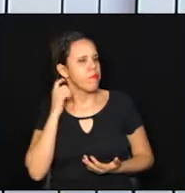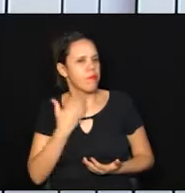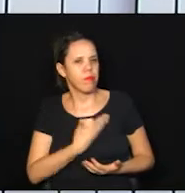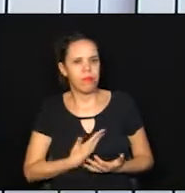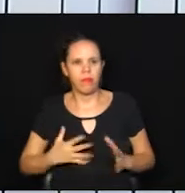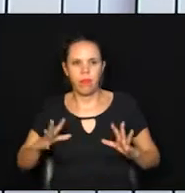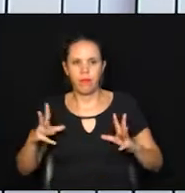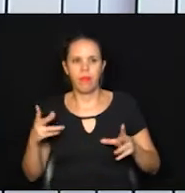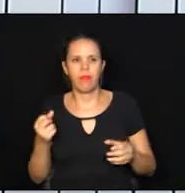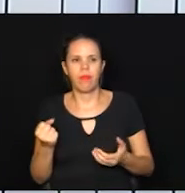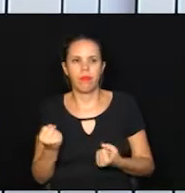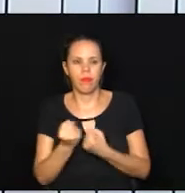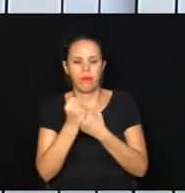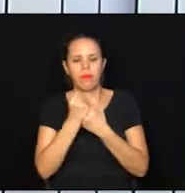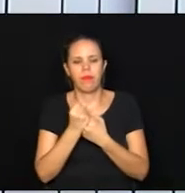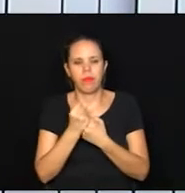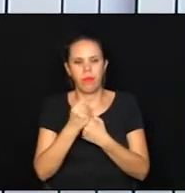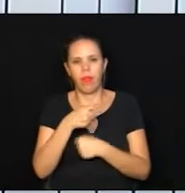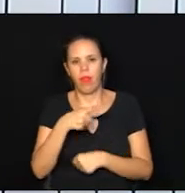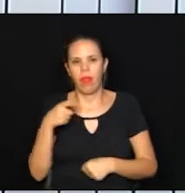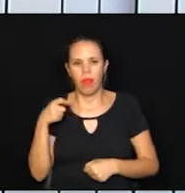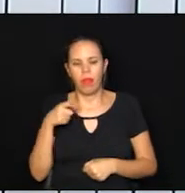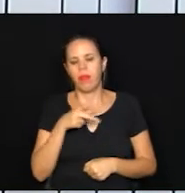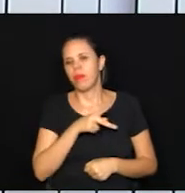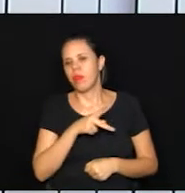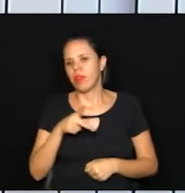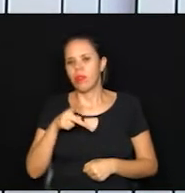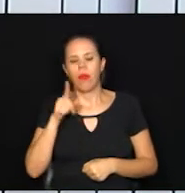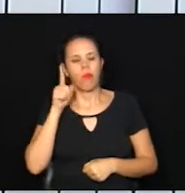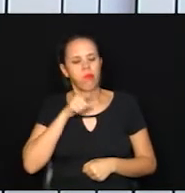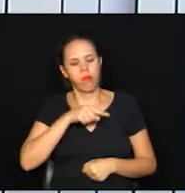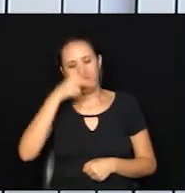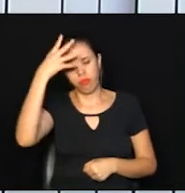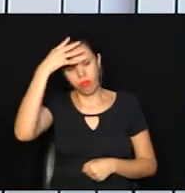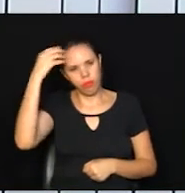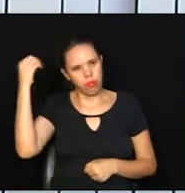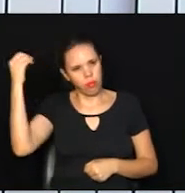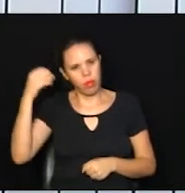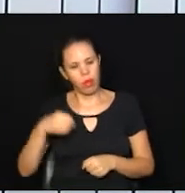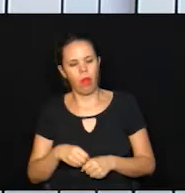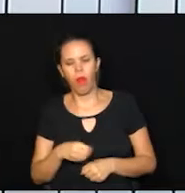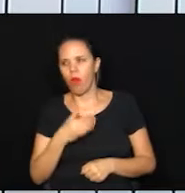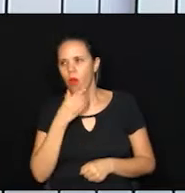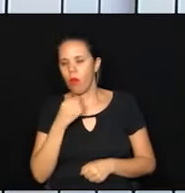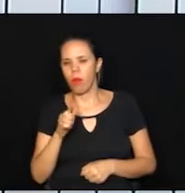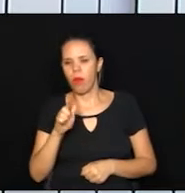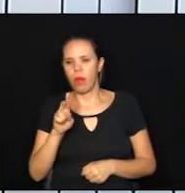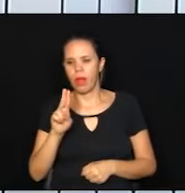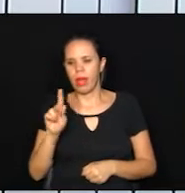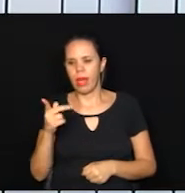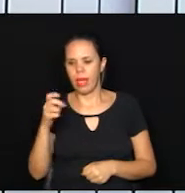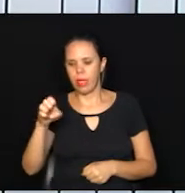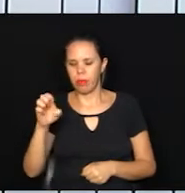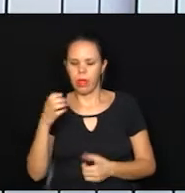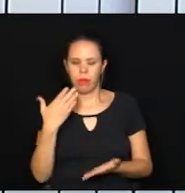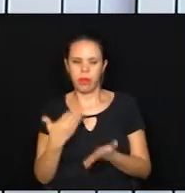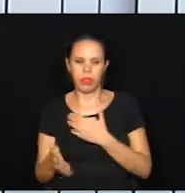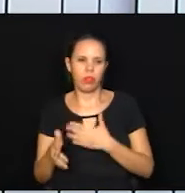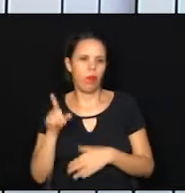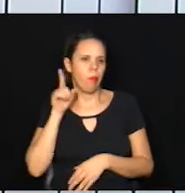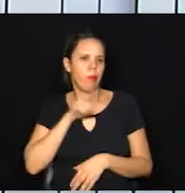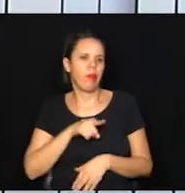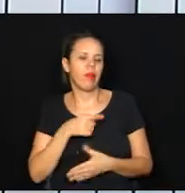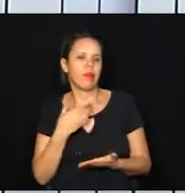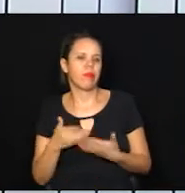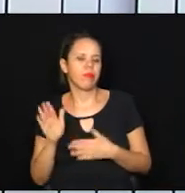inteiro apoiou o Trump, como mesmo disse aqui o Guilherme, candidato derrotado nas eleições norte-americanas. Enfim,